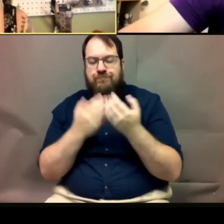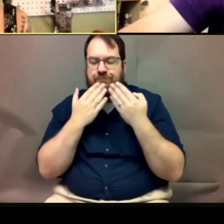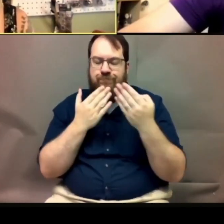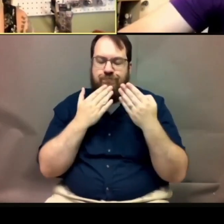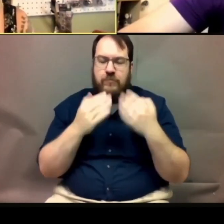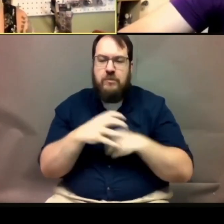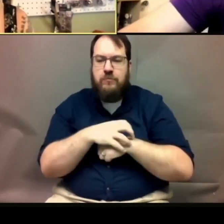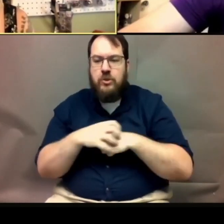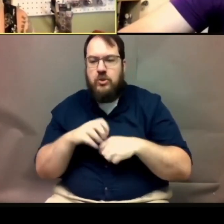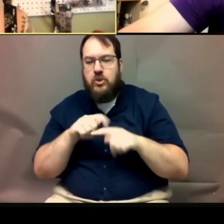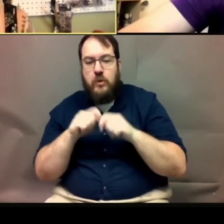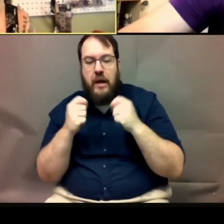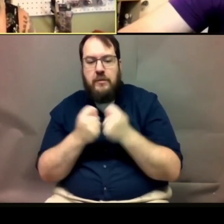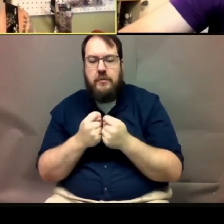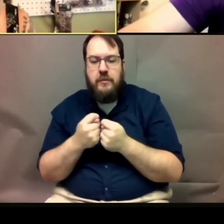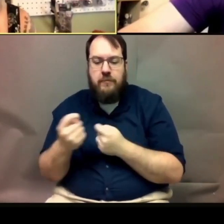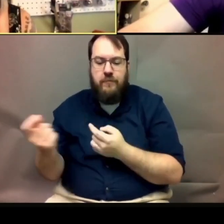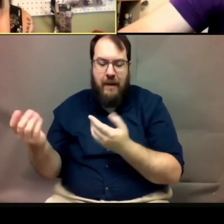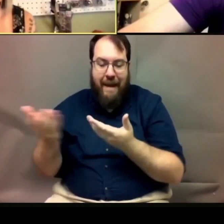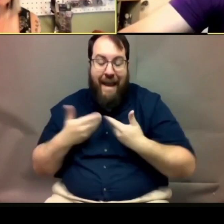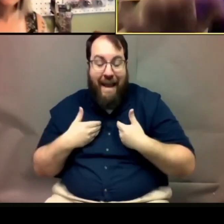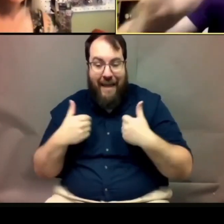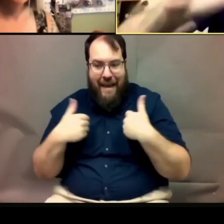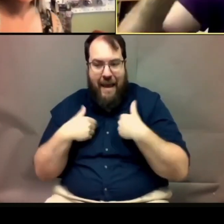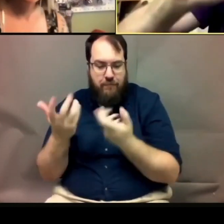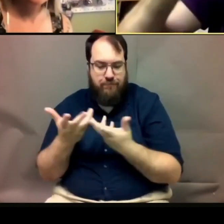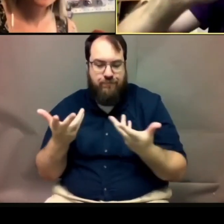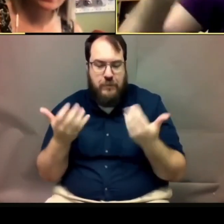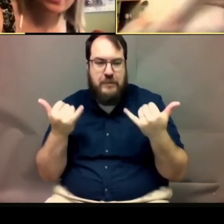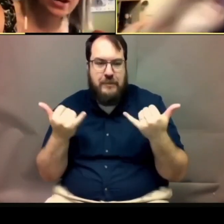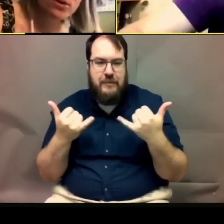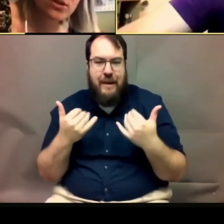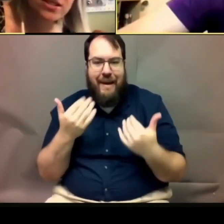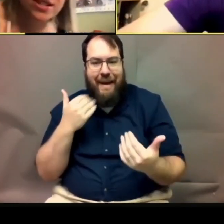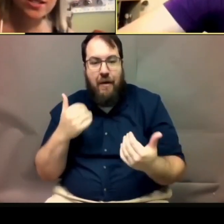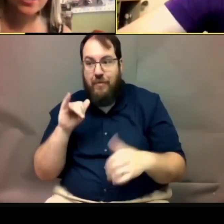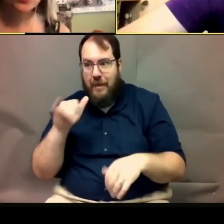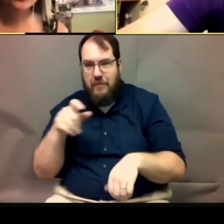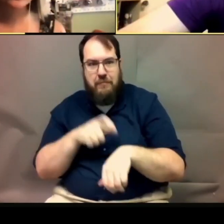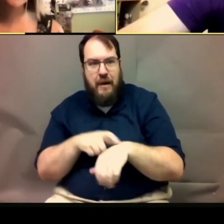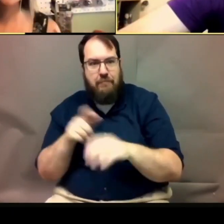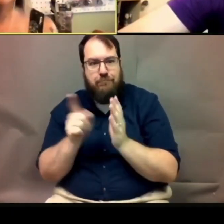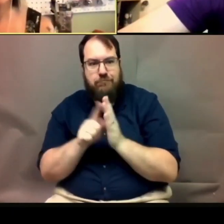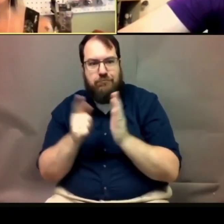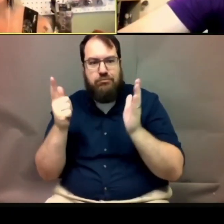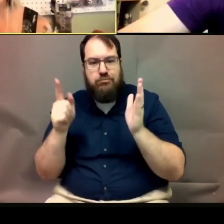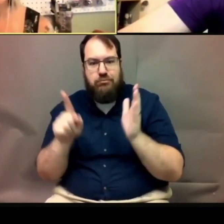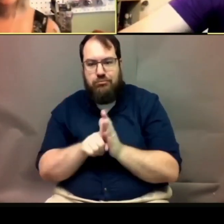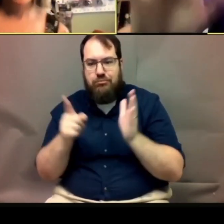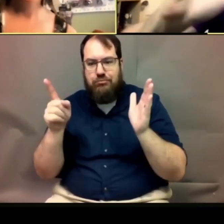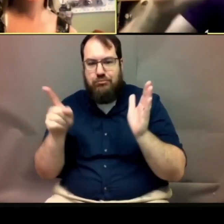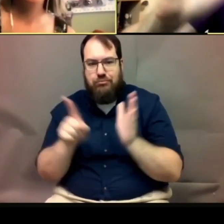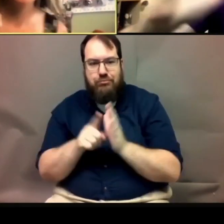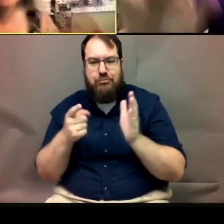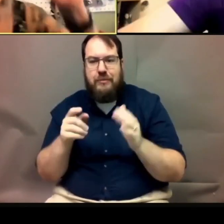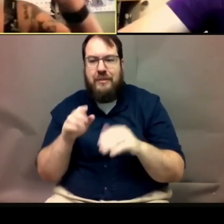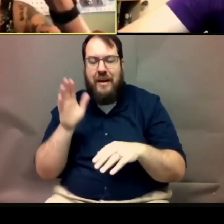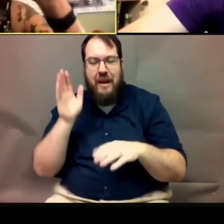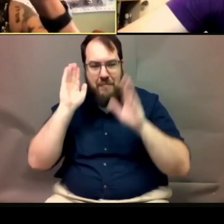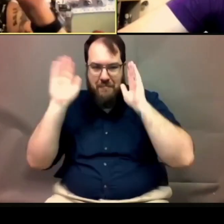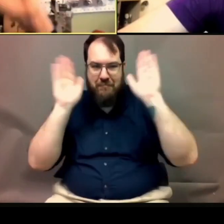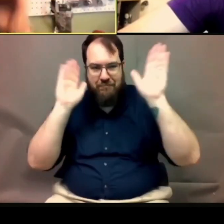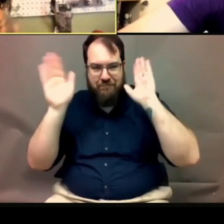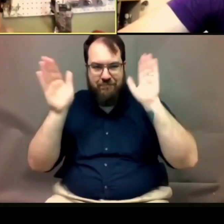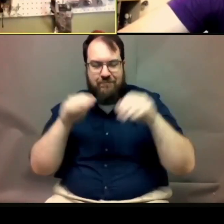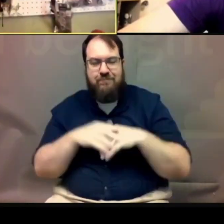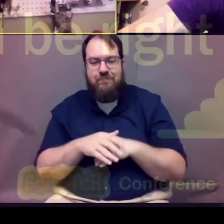intérpretes a todo o nosso apoio e obrigado ao time da scratch por ter nos chamado aqui olha meu despertador aqui